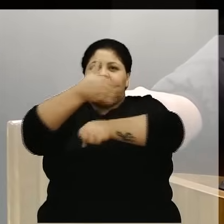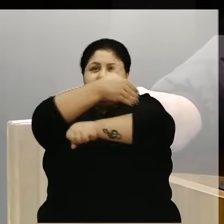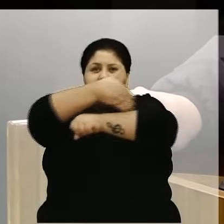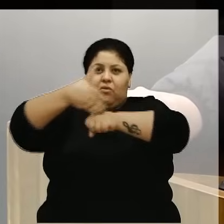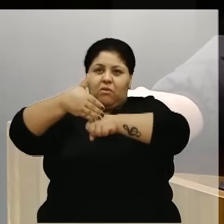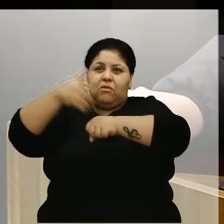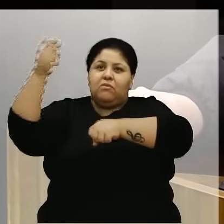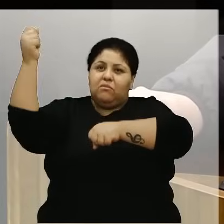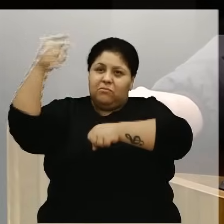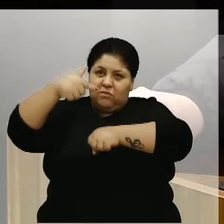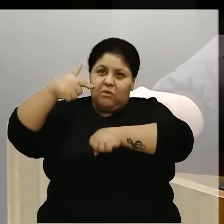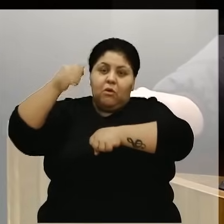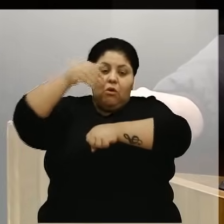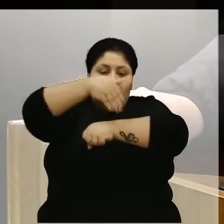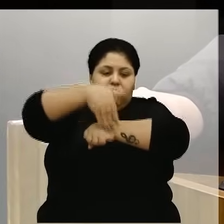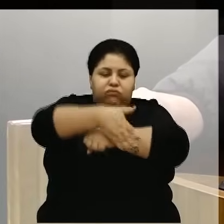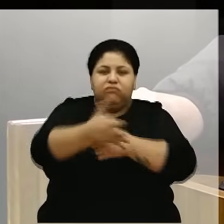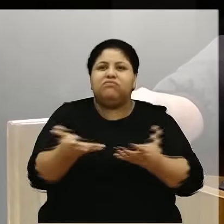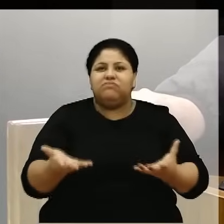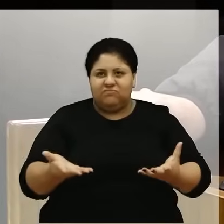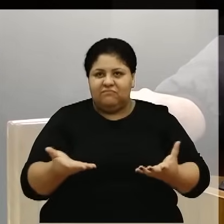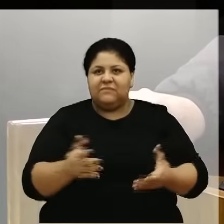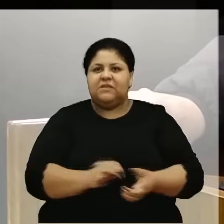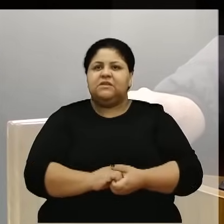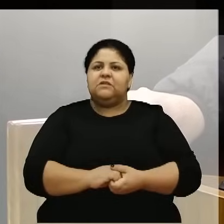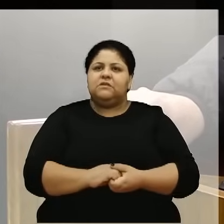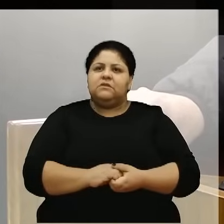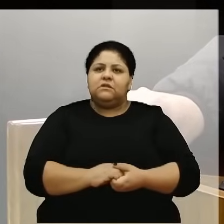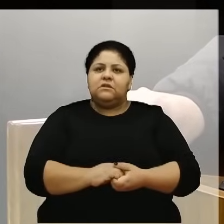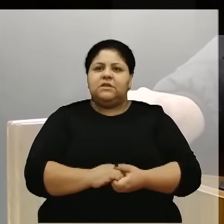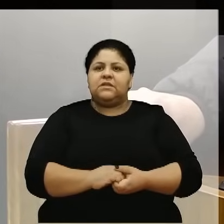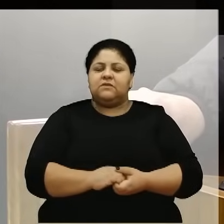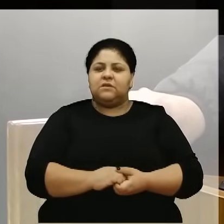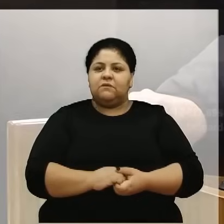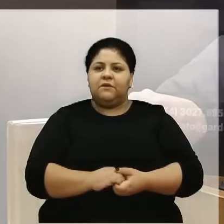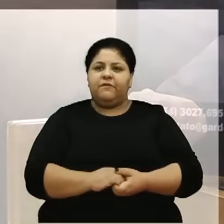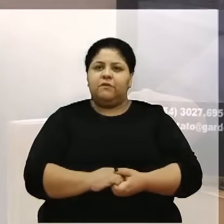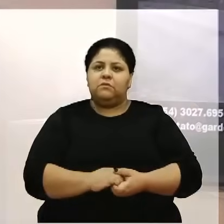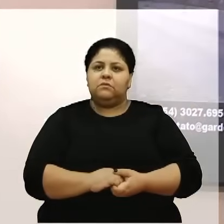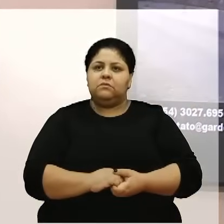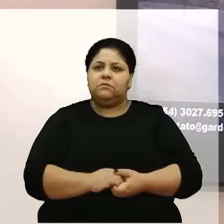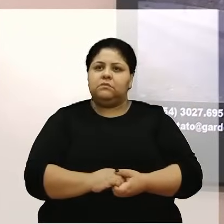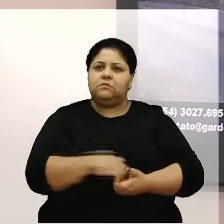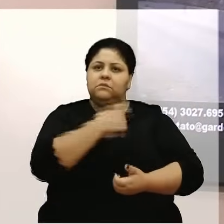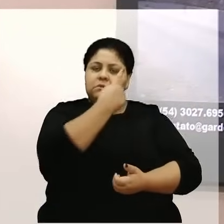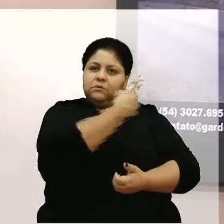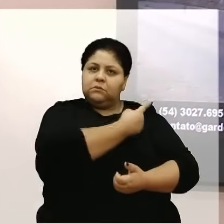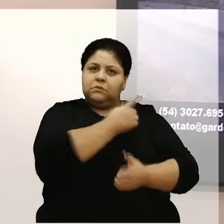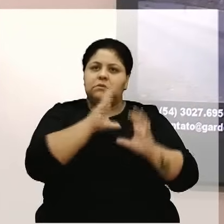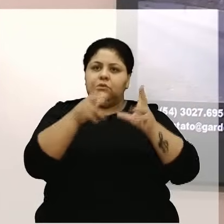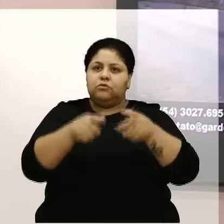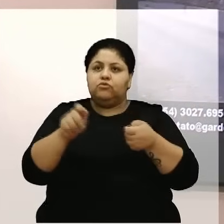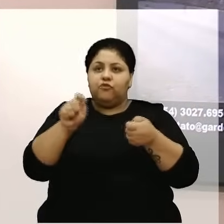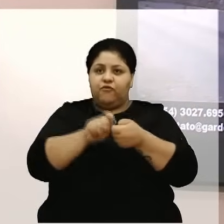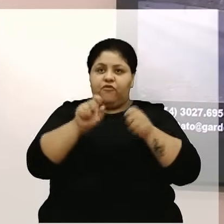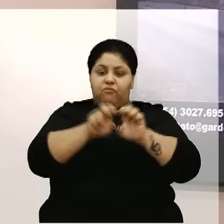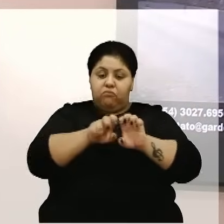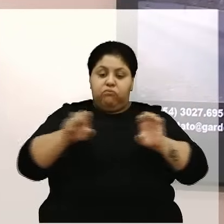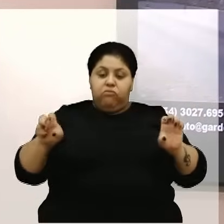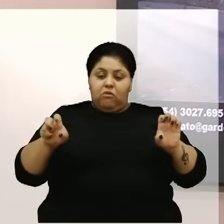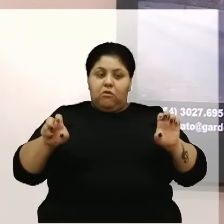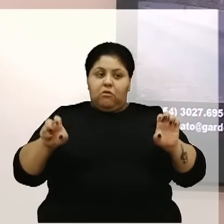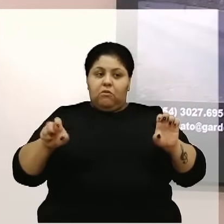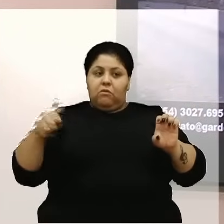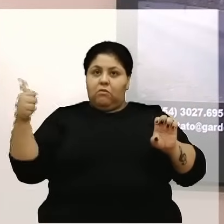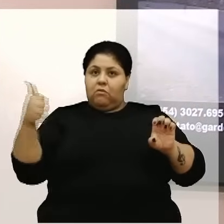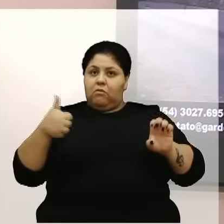tipo de situação. Pode passar o próximo. Então, toda essa reconfiguração que está sendo feita na bancada, ela é, num primeiro